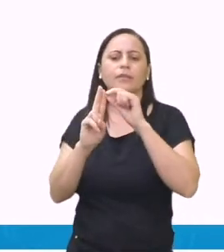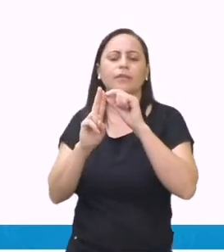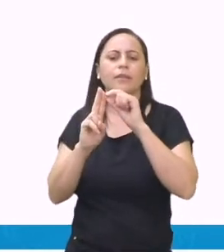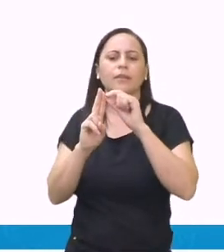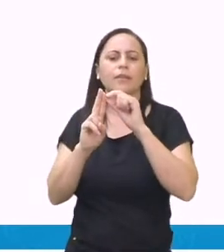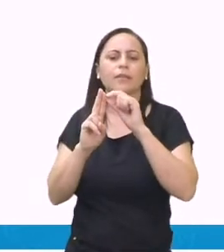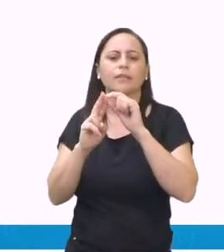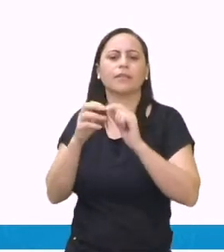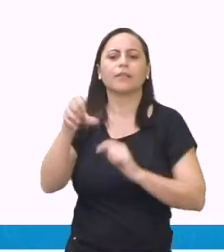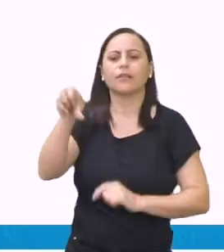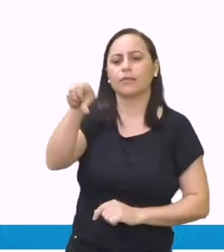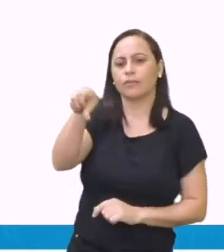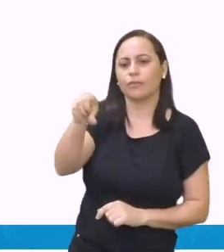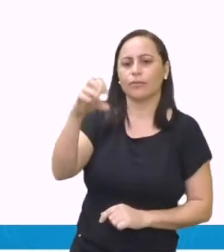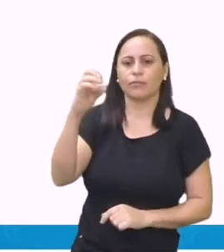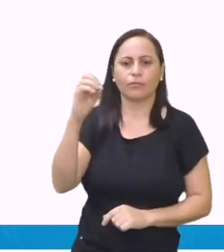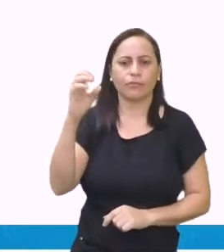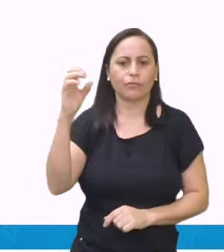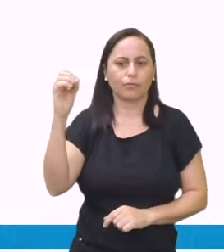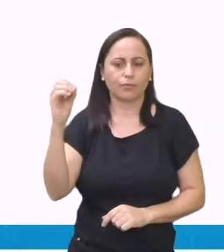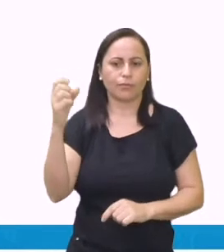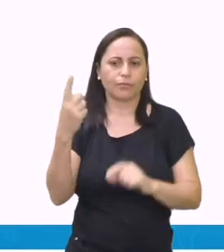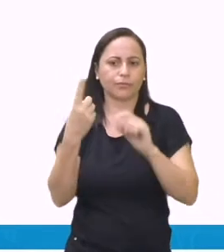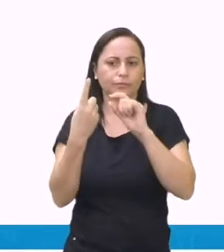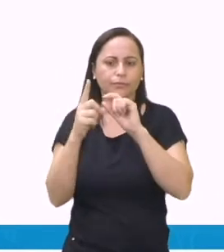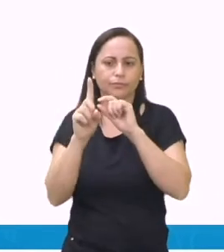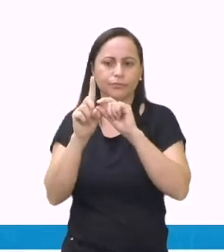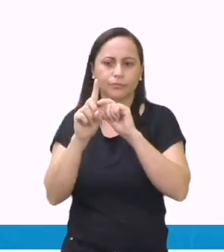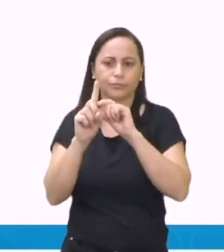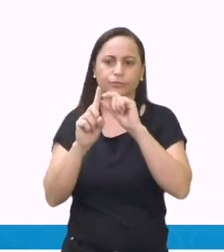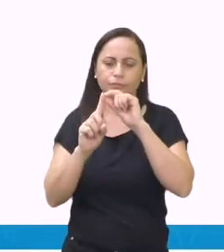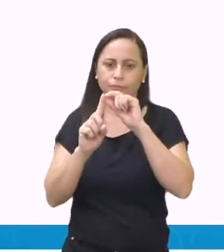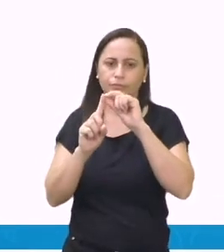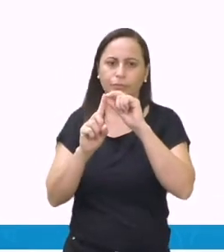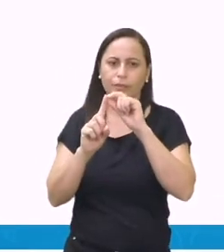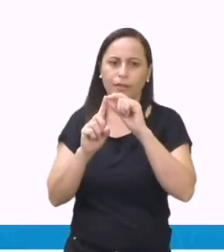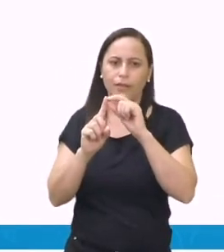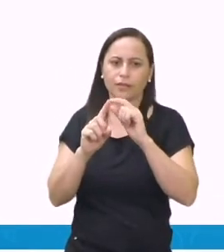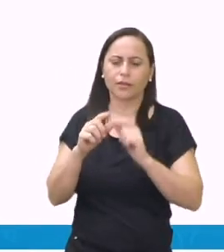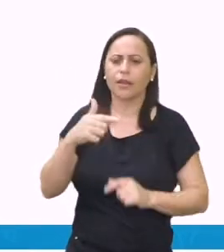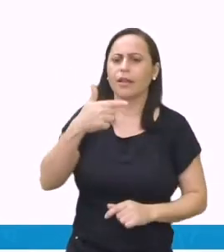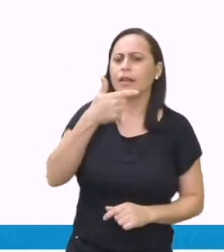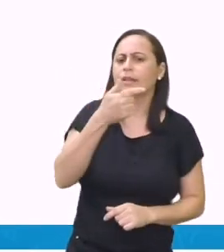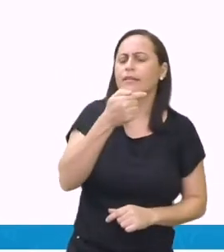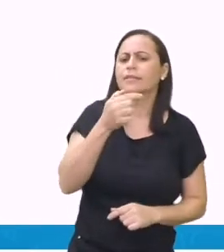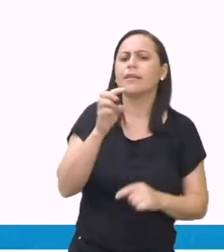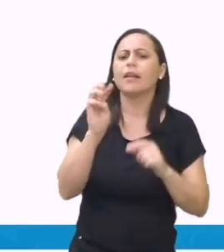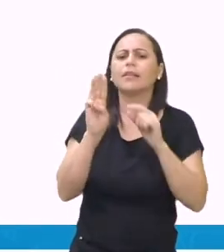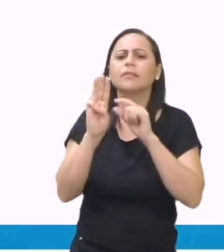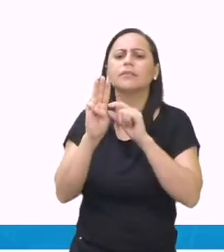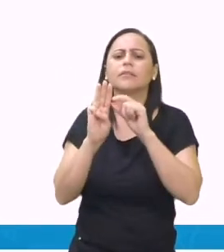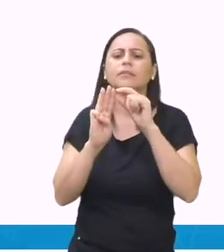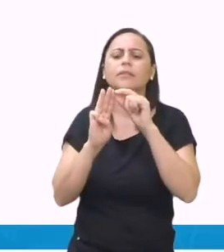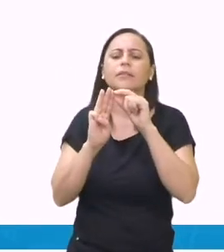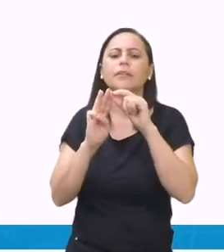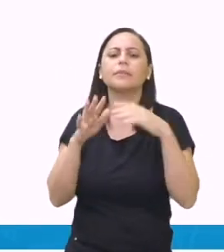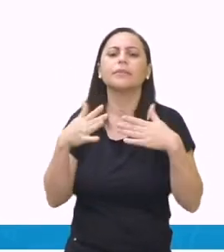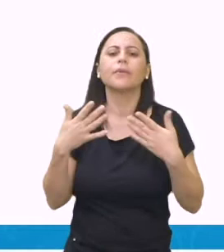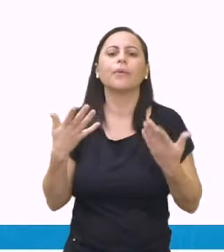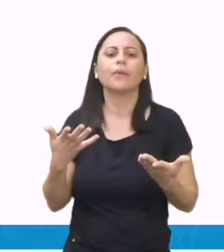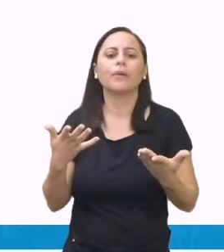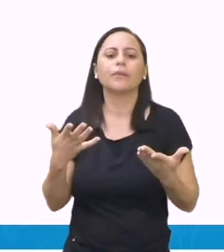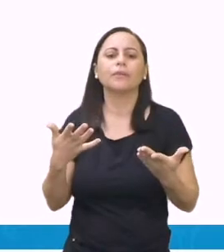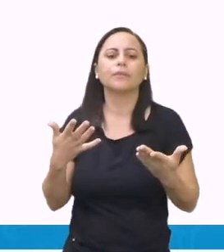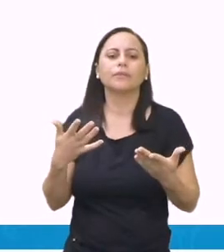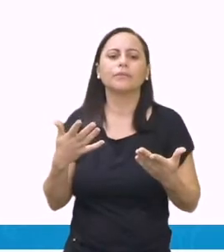tem 90 unidades, isso mesmo. E 7 centenas, gente? Nós fizemos aqui